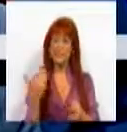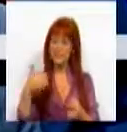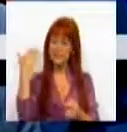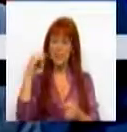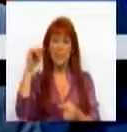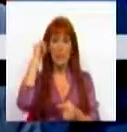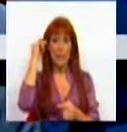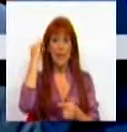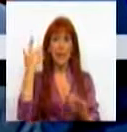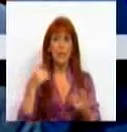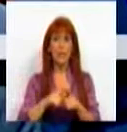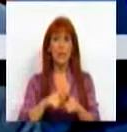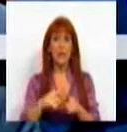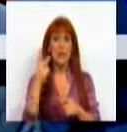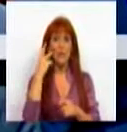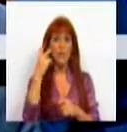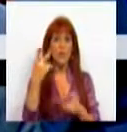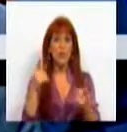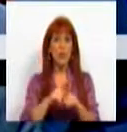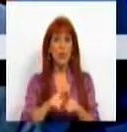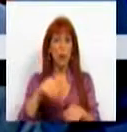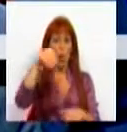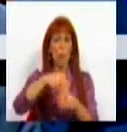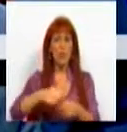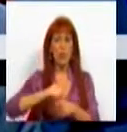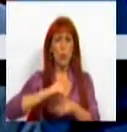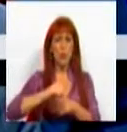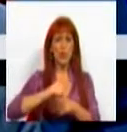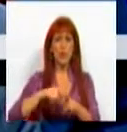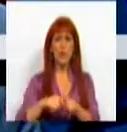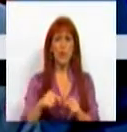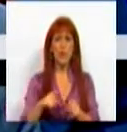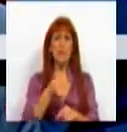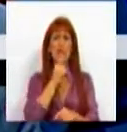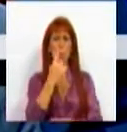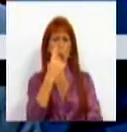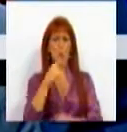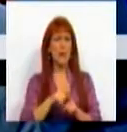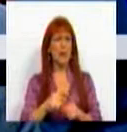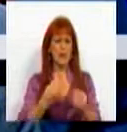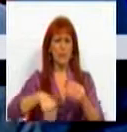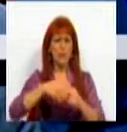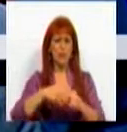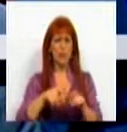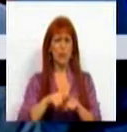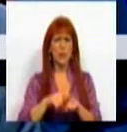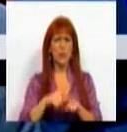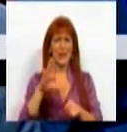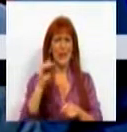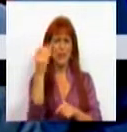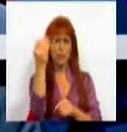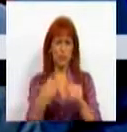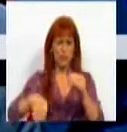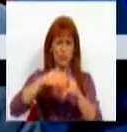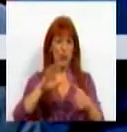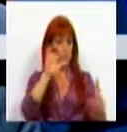passada quinta-feira, assistimos a um voto contra de uma medida que é a majoração de